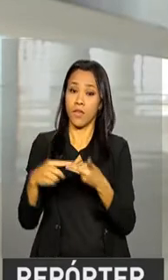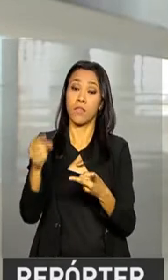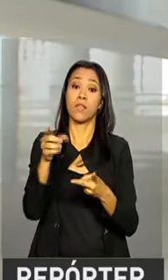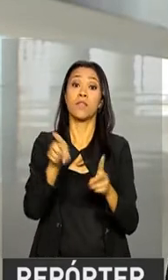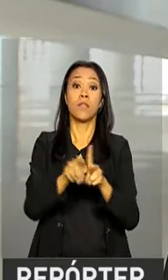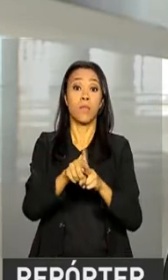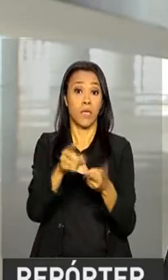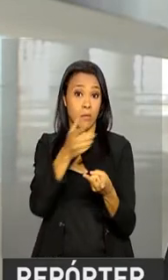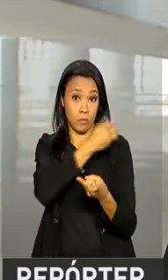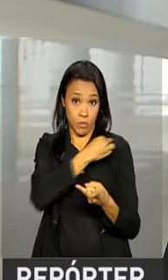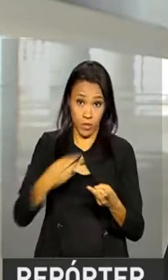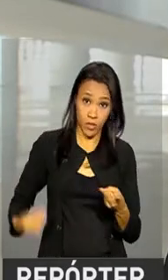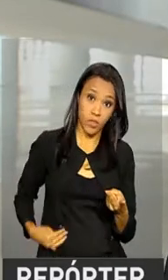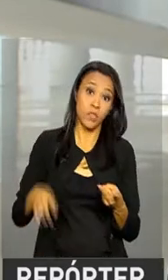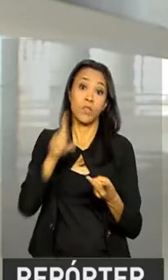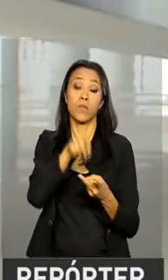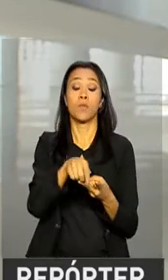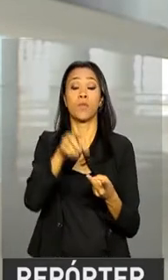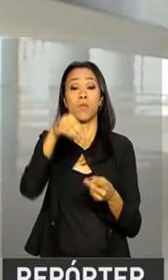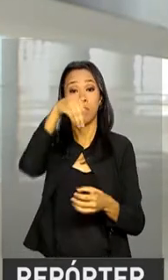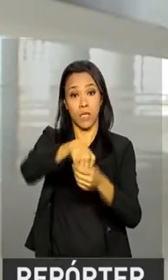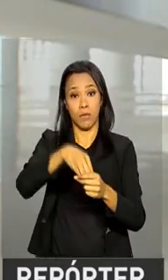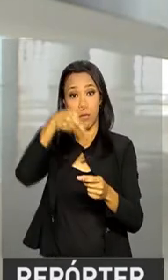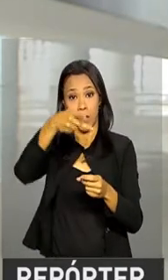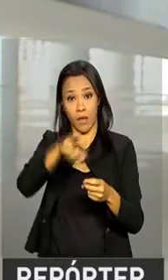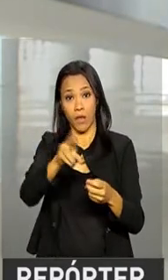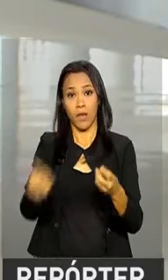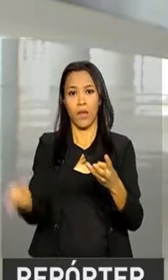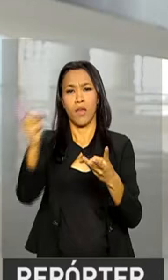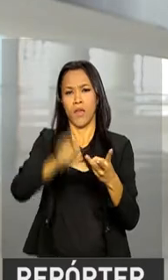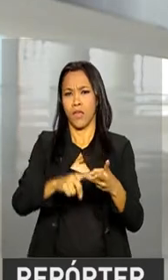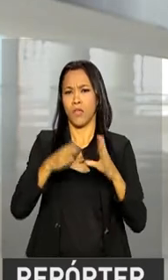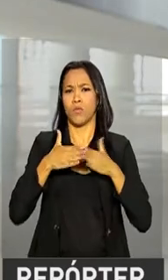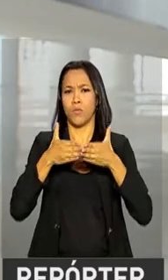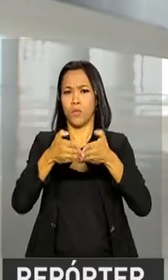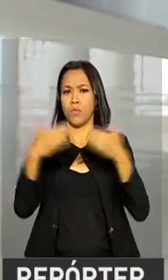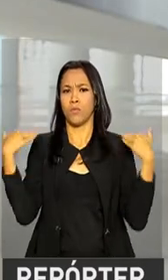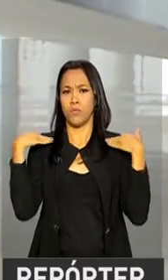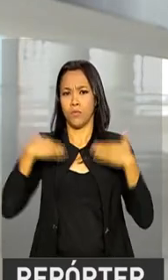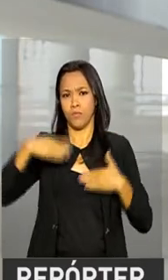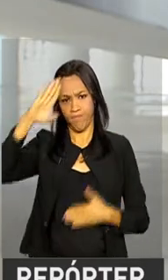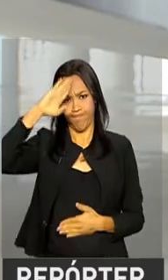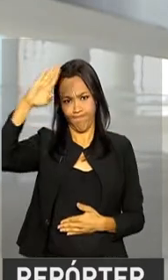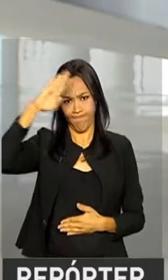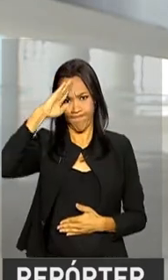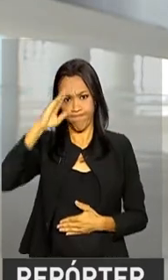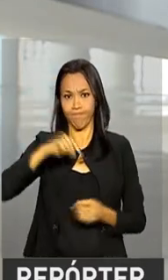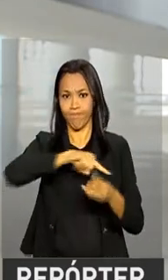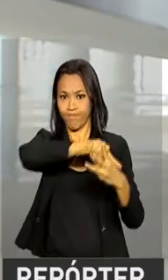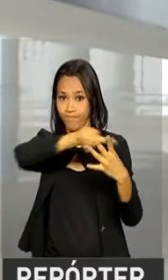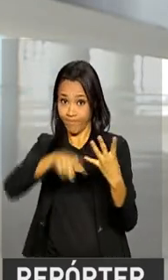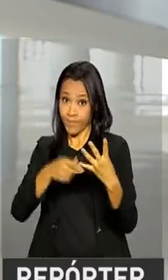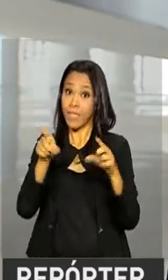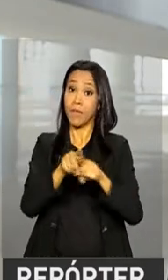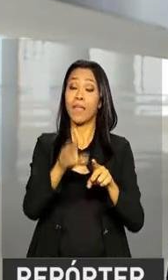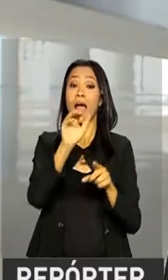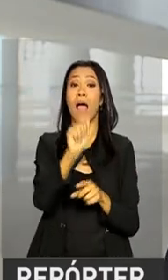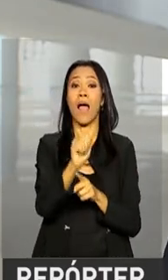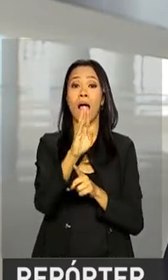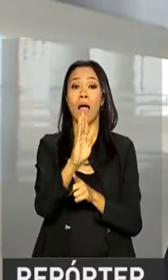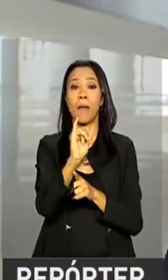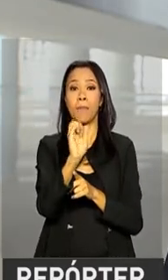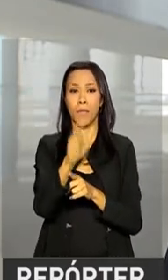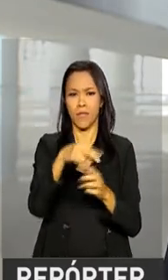institucional da presidência além dos comandantes das forças armadas e do diretor da agência brasileira de inteligência abin também